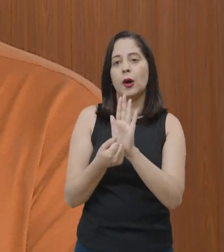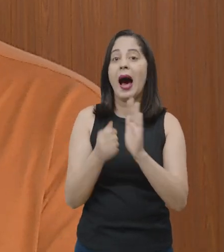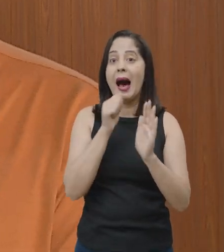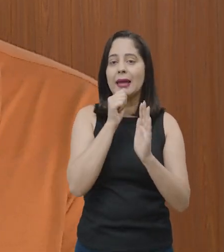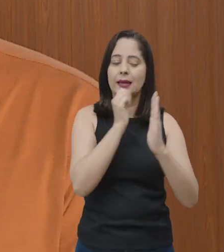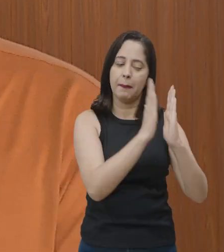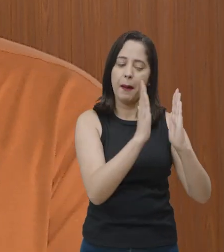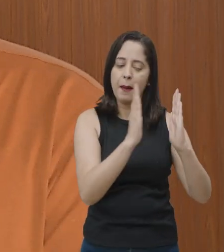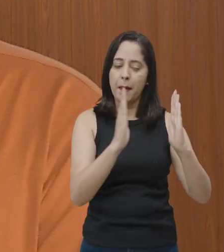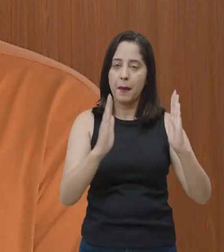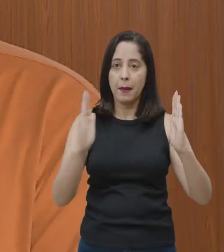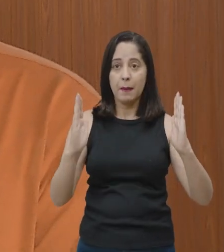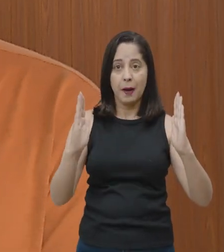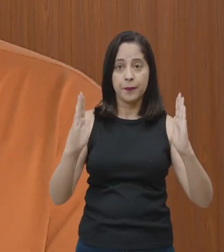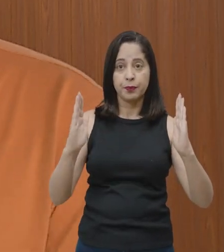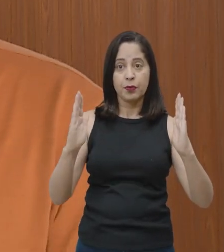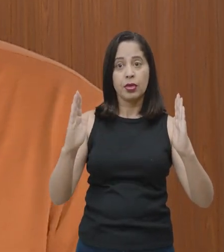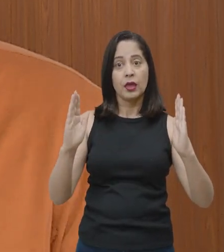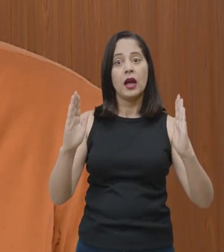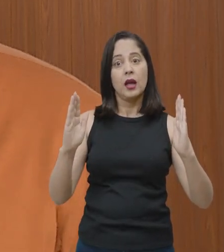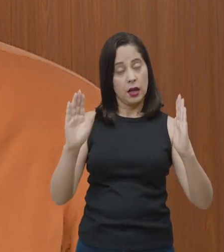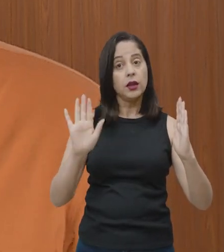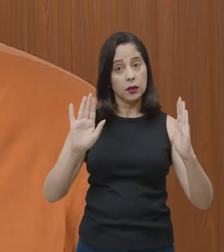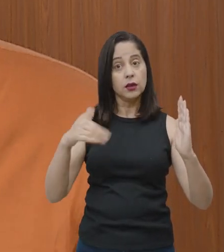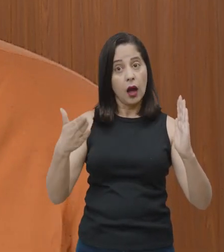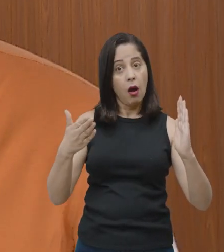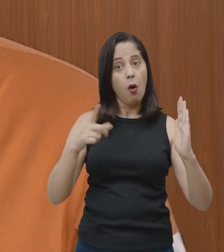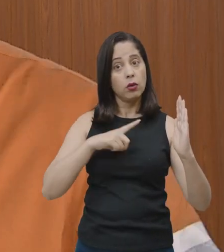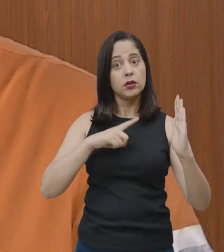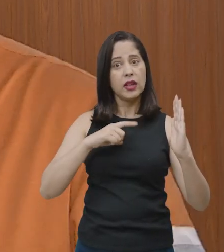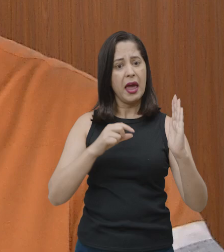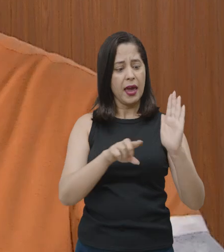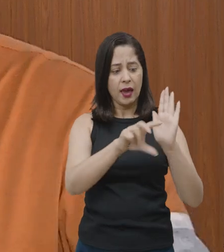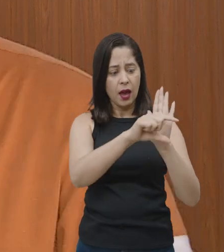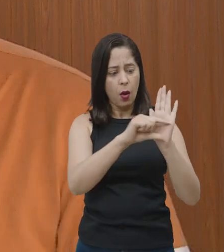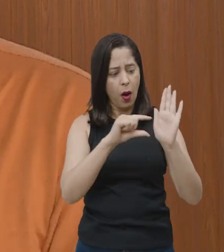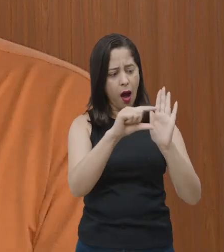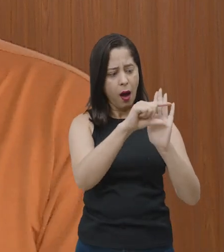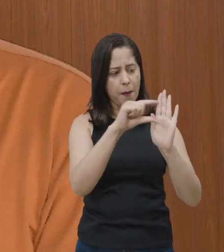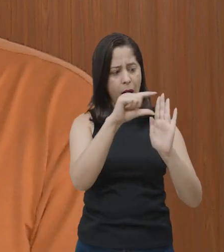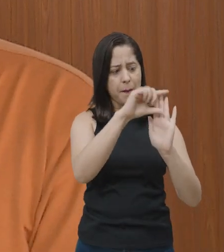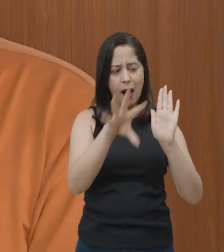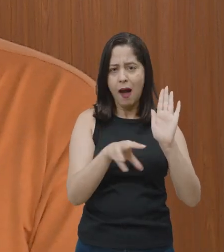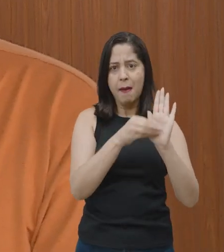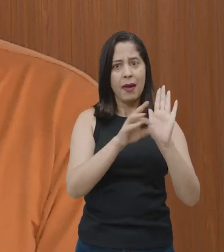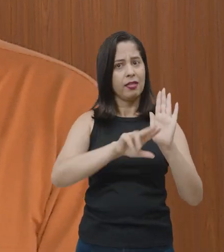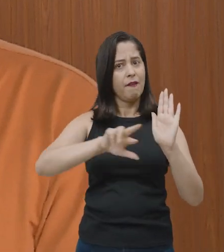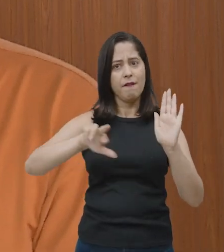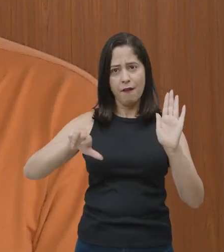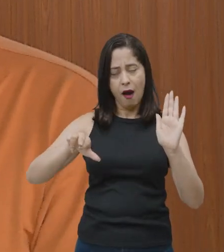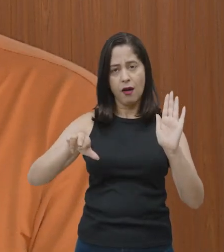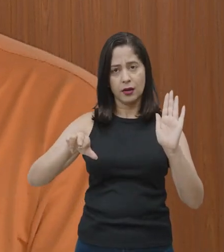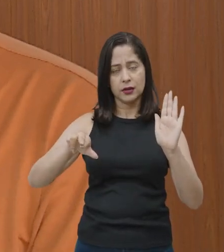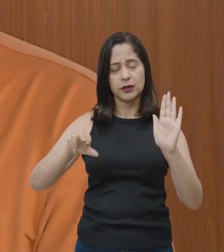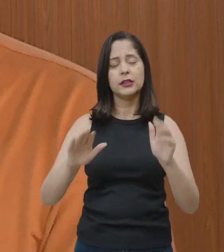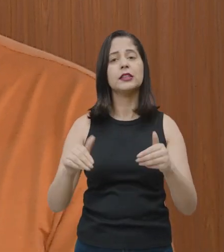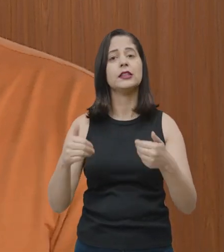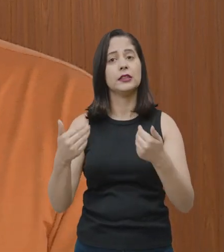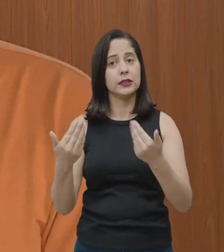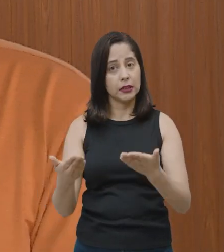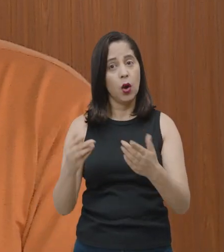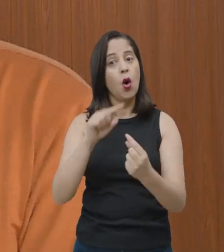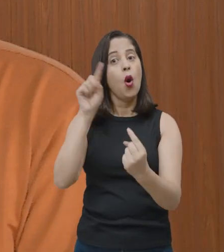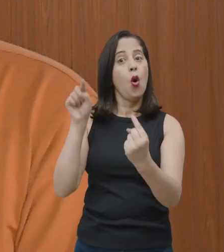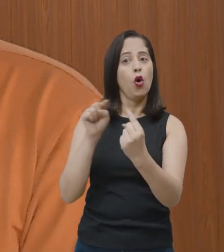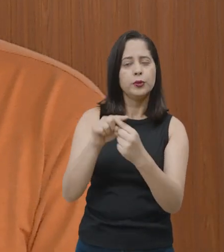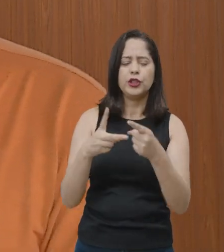orçamentária anual está em tramitação aqui na Câmara e ela tem várias emendas que foram sugeridas ao projeto. Então,